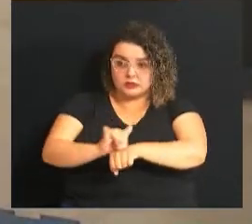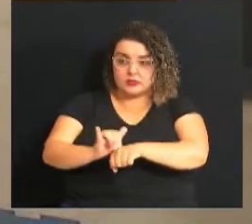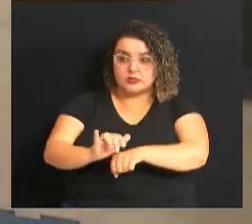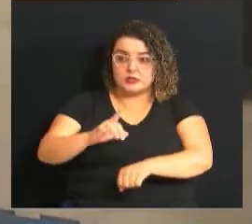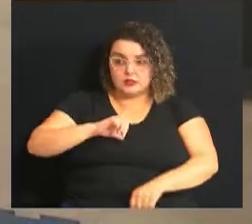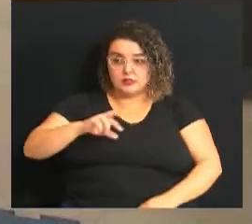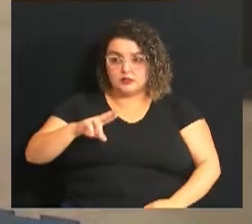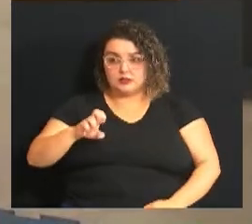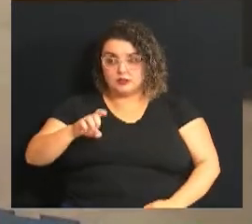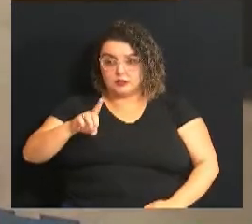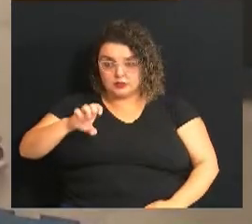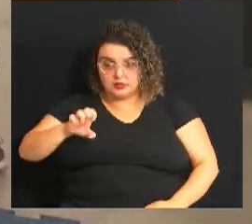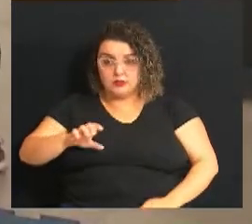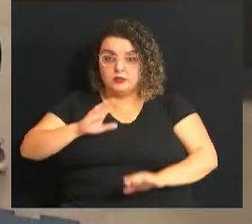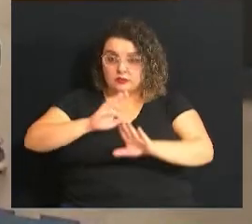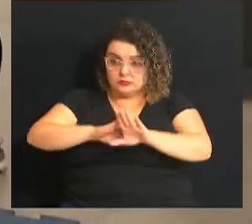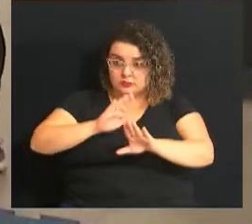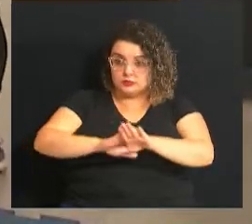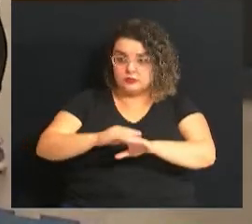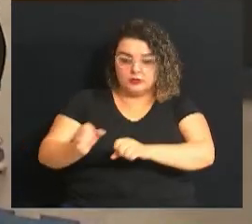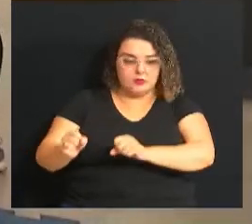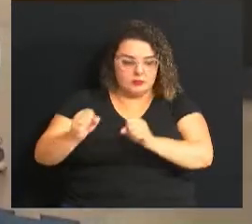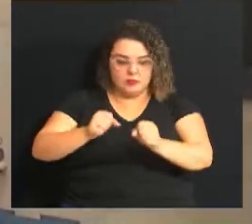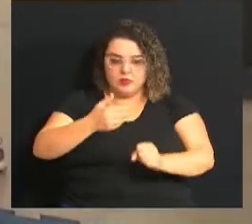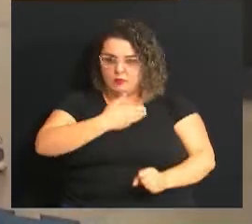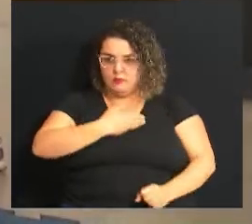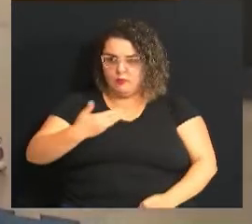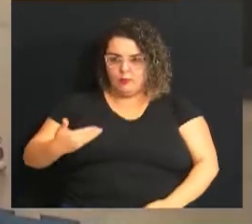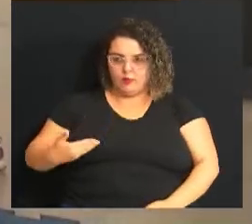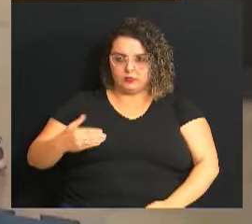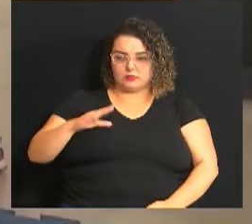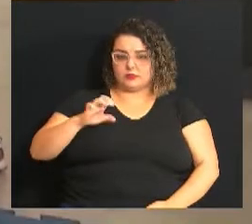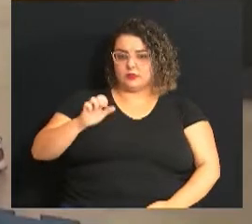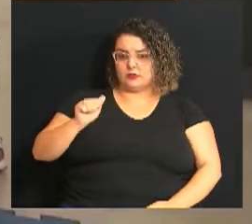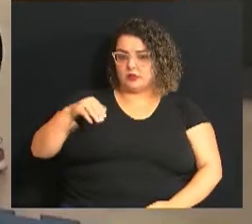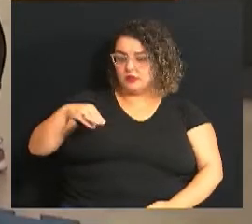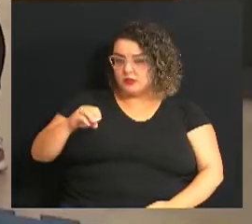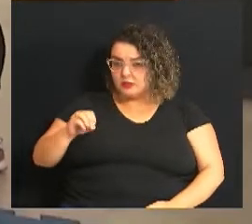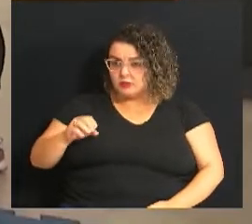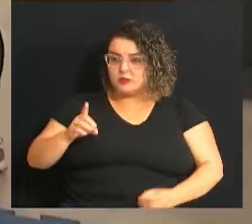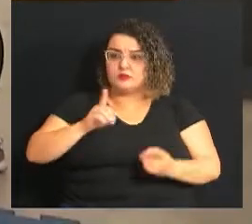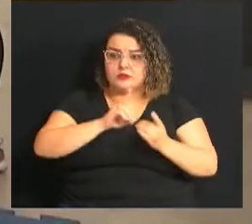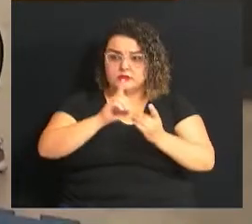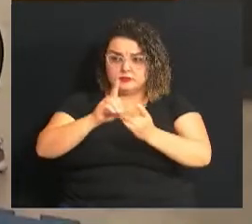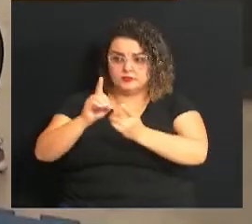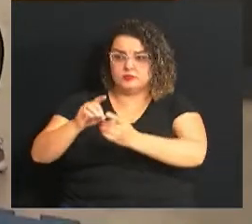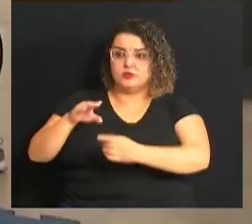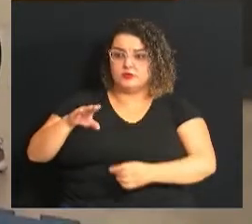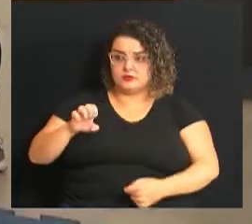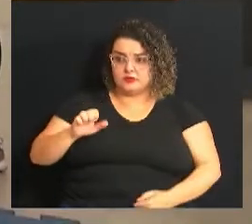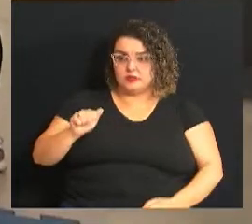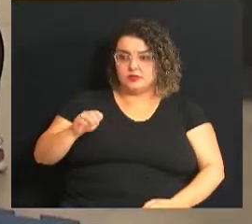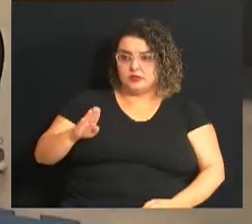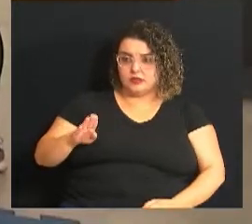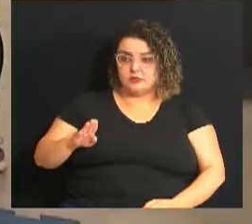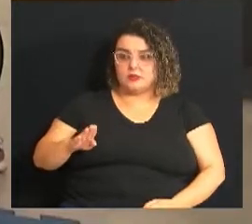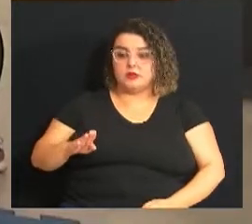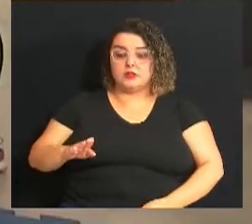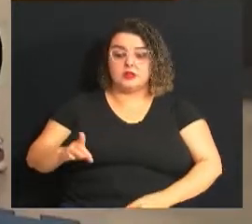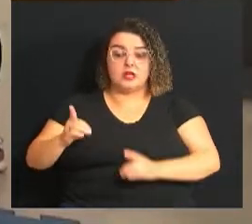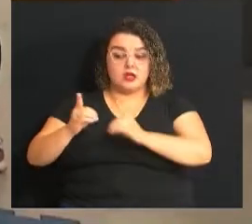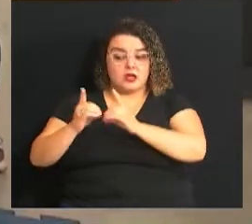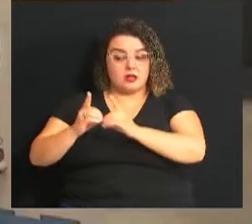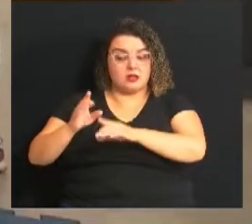muito atuante, seja no poder público, quando a gente fala do SEAMO, que faz atendimento, o SERAV, que atende o autor de violência. Se a